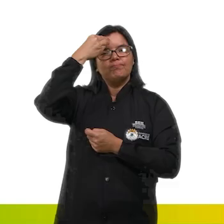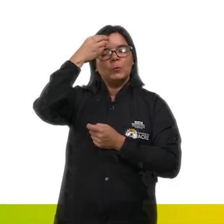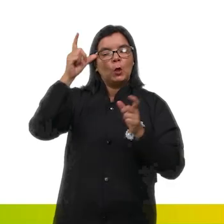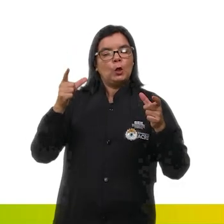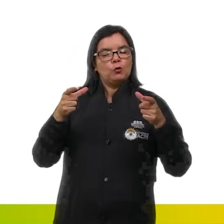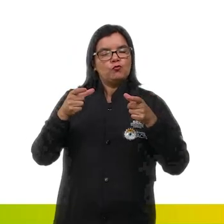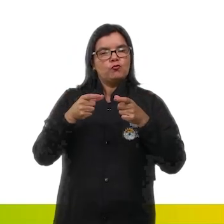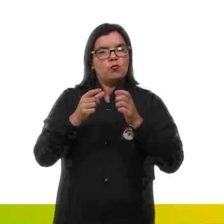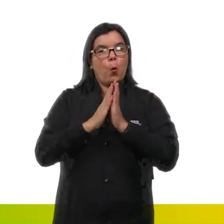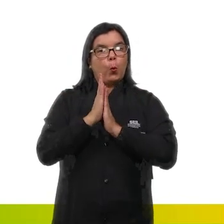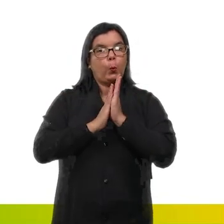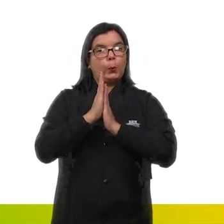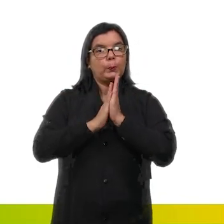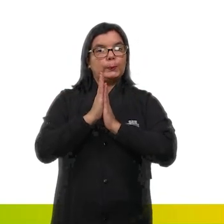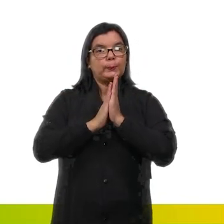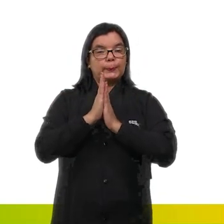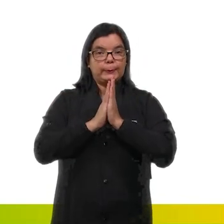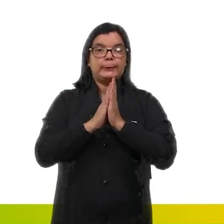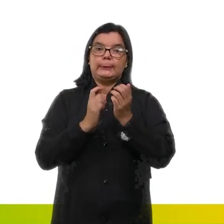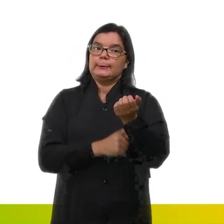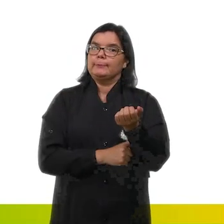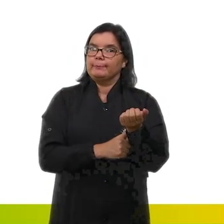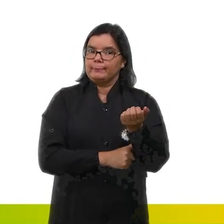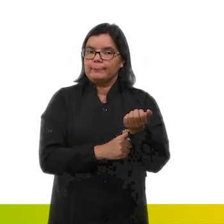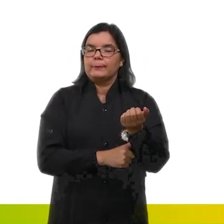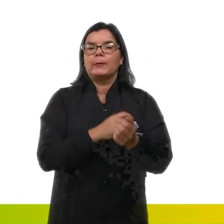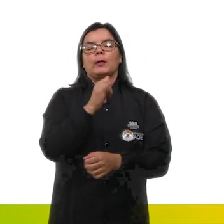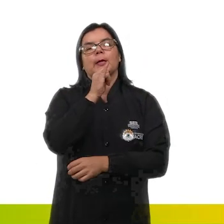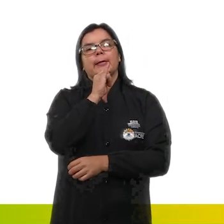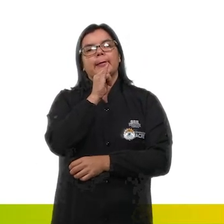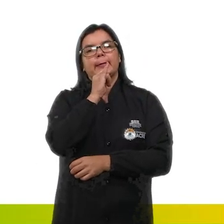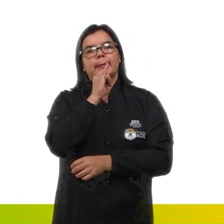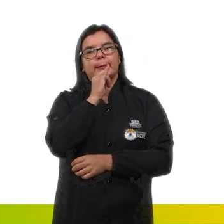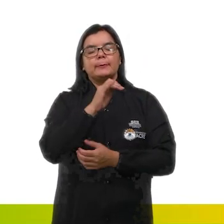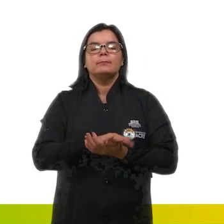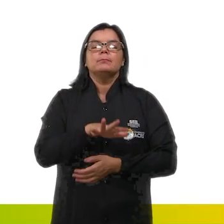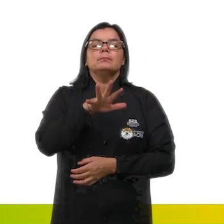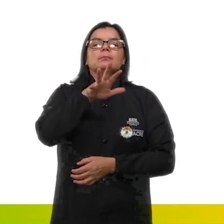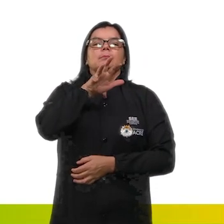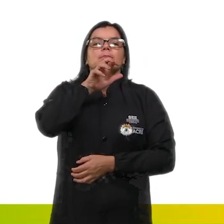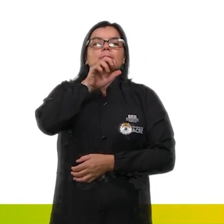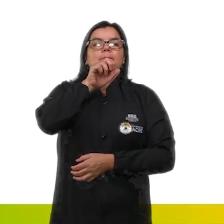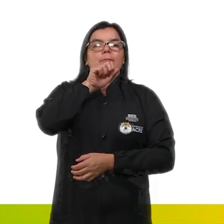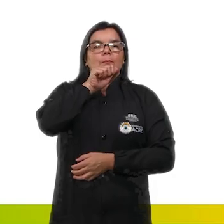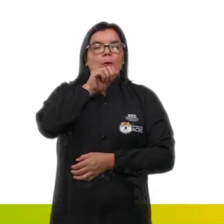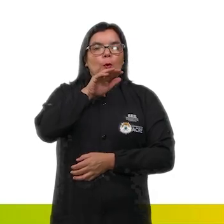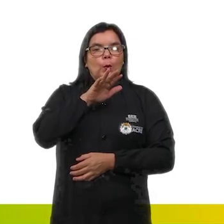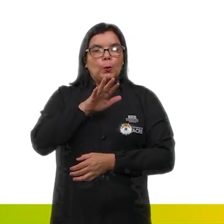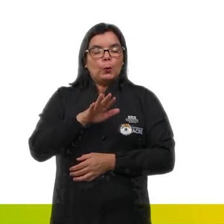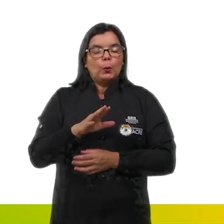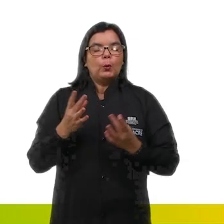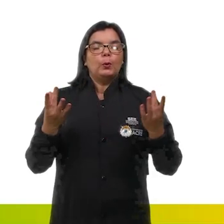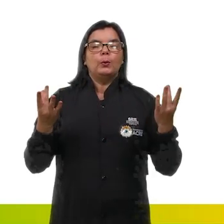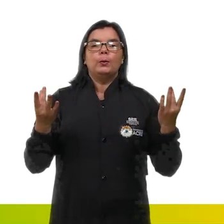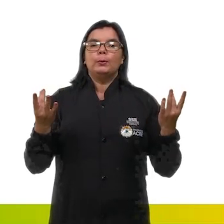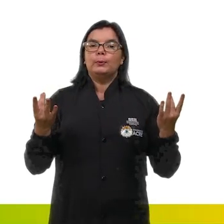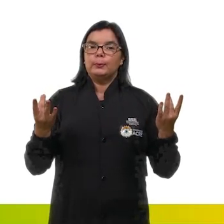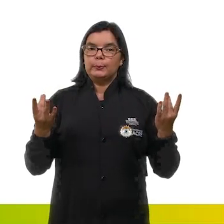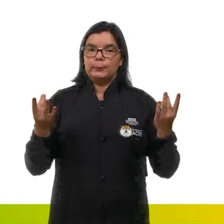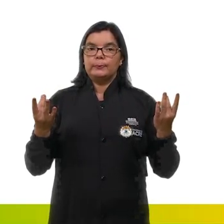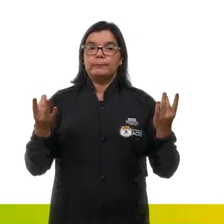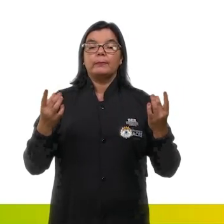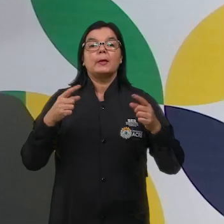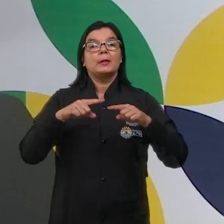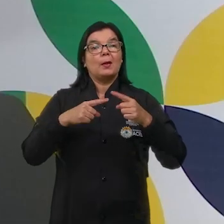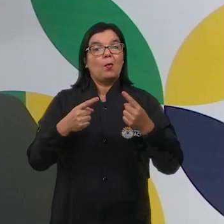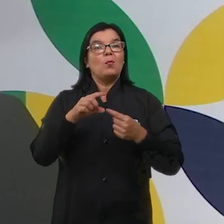diminuir a ansiedade e o nervosismo. Um exemplo, a respiração, a meditação, a hipnose.